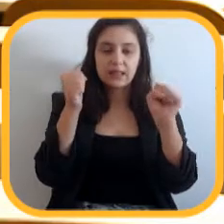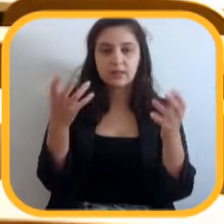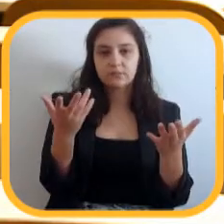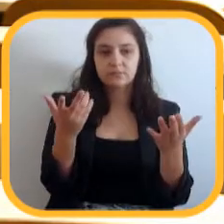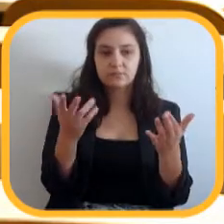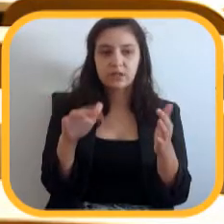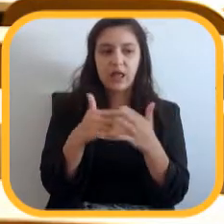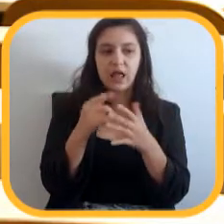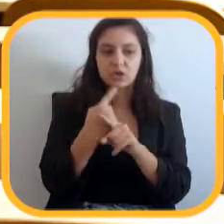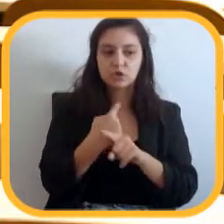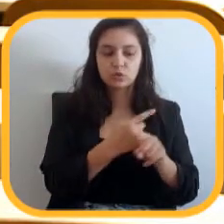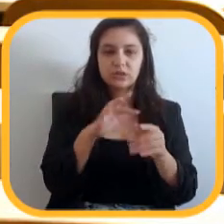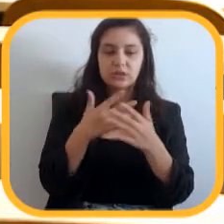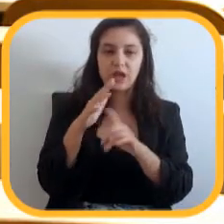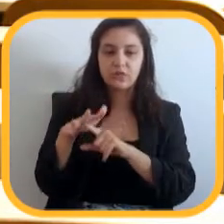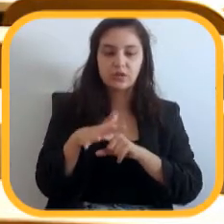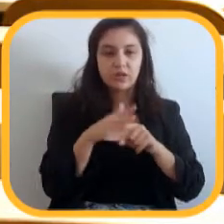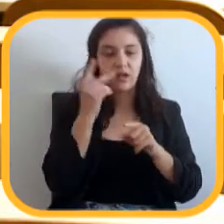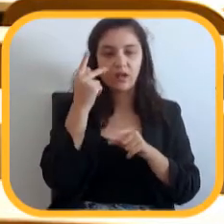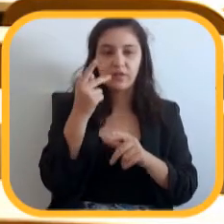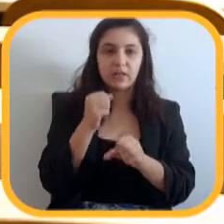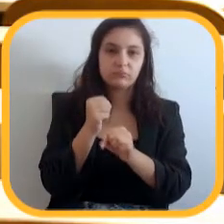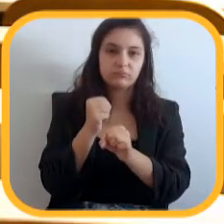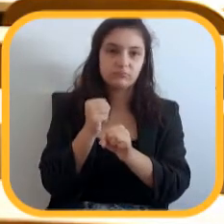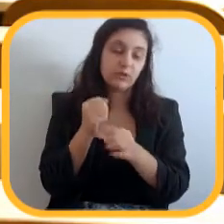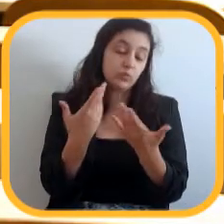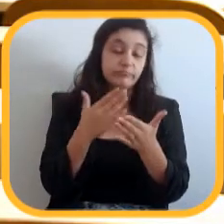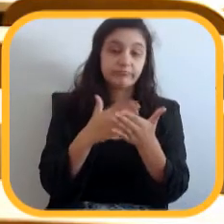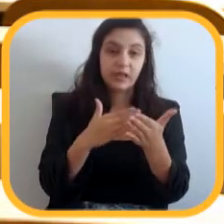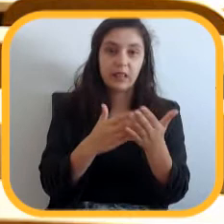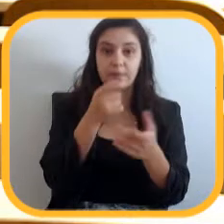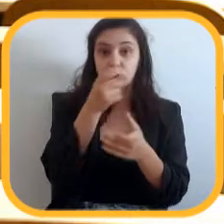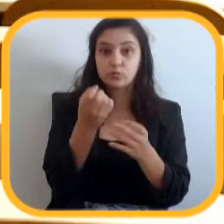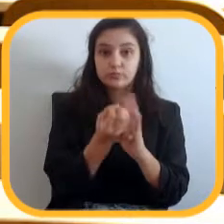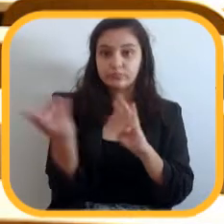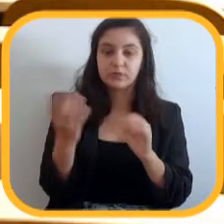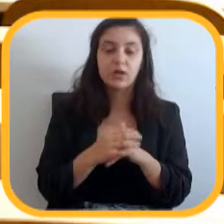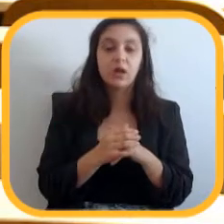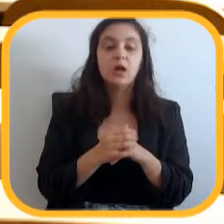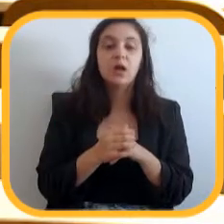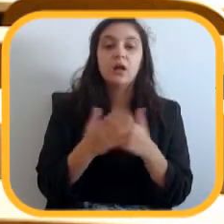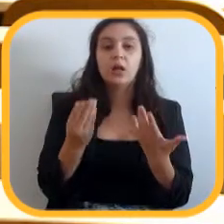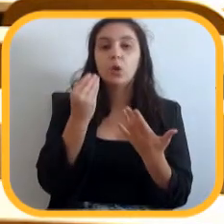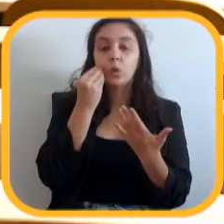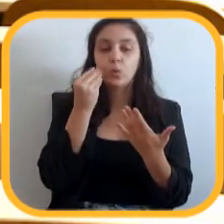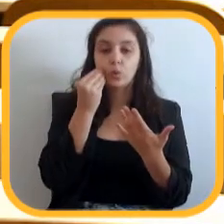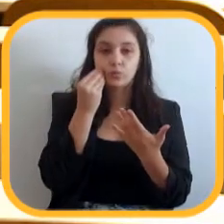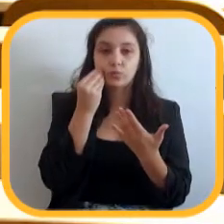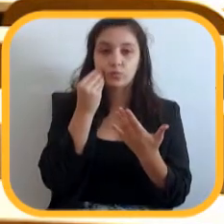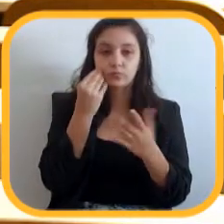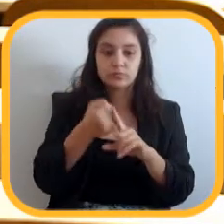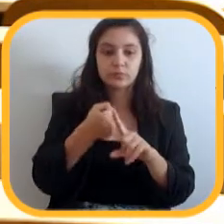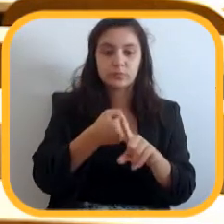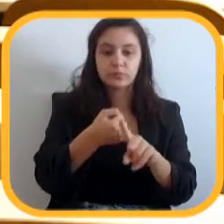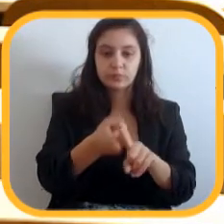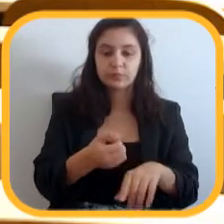ansiedade. Até que ponto é que esta perturbação influencia a vida académica dos estudantes? E que mudanças podemos implementar para